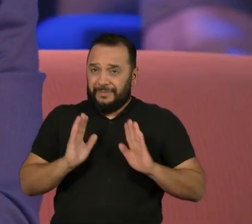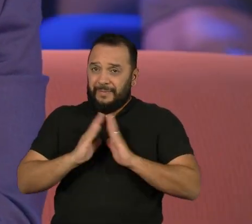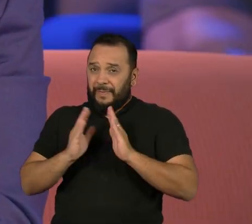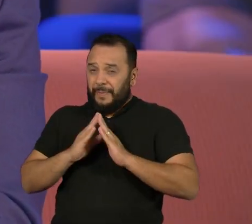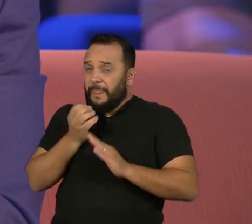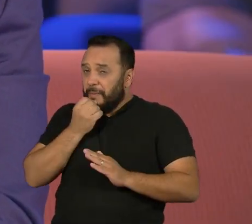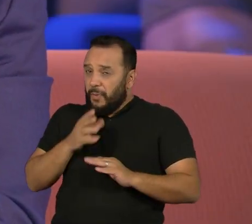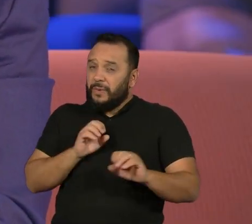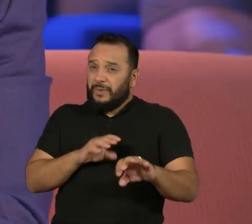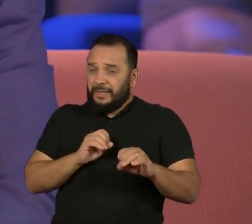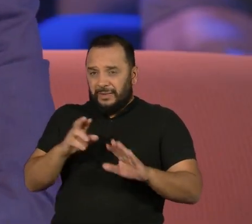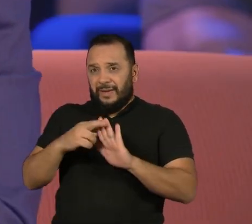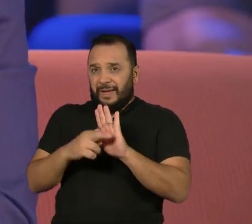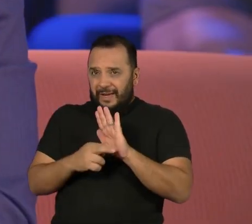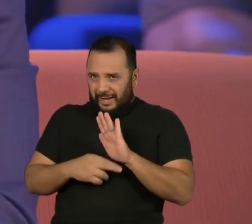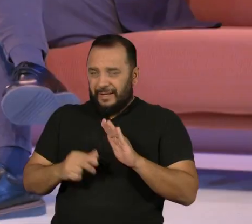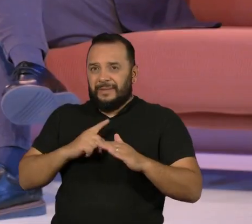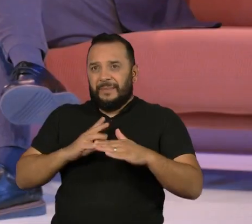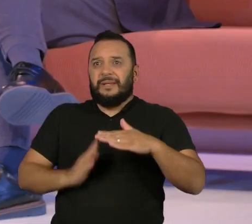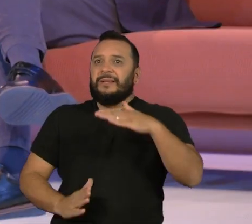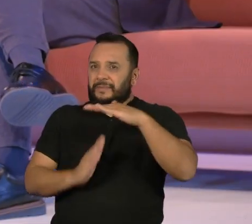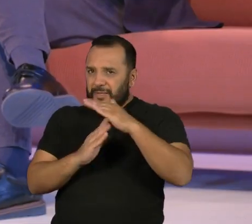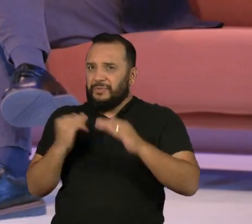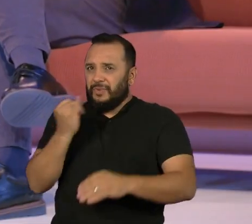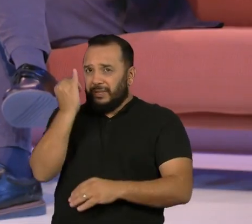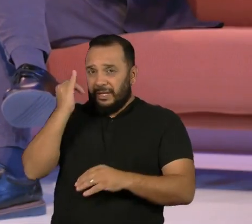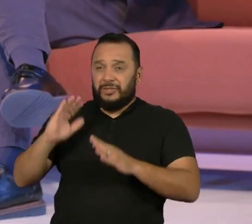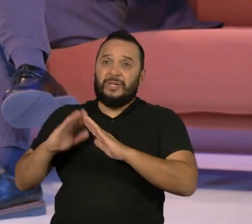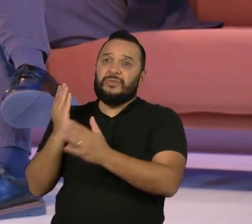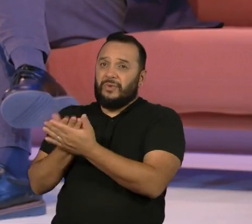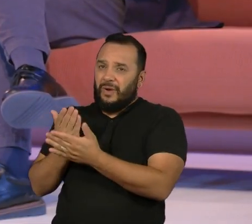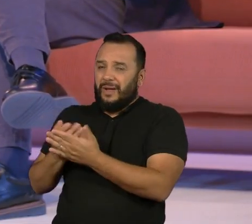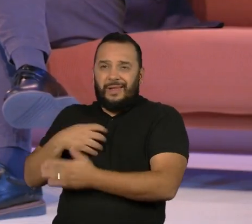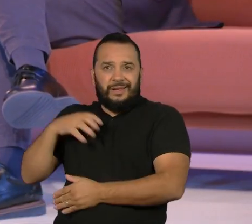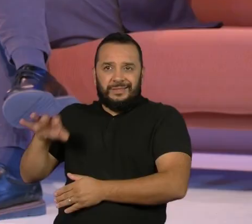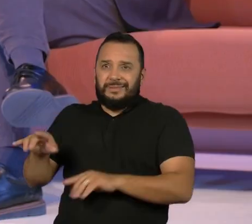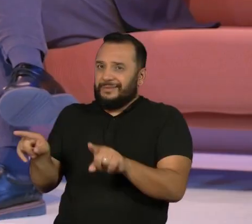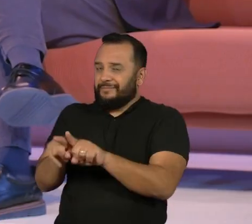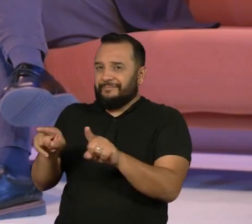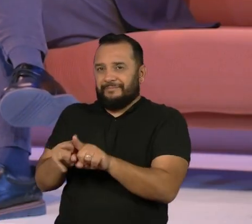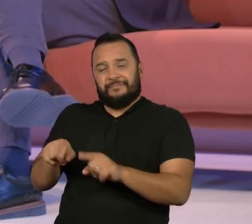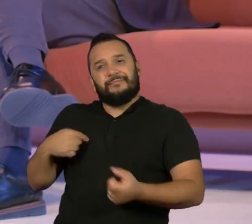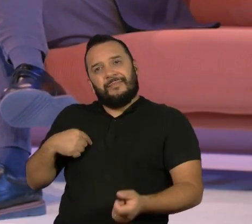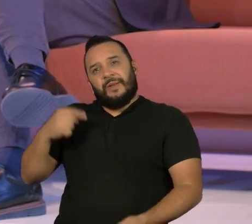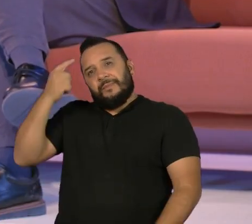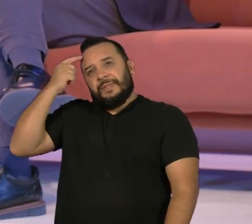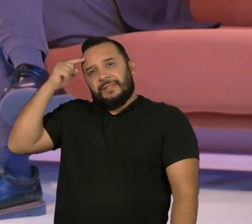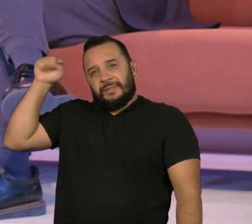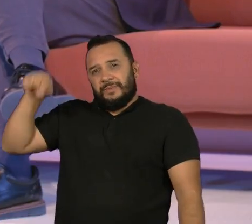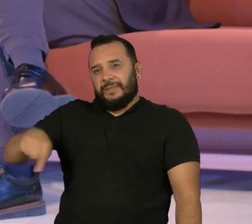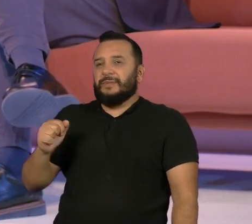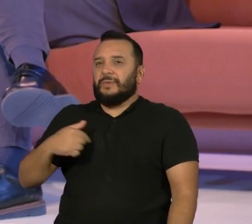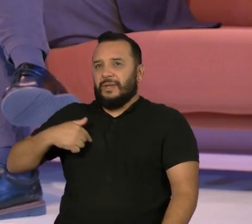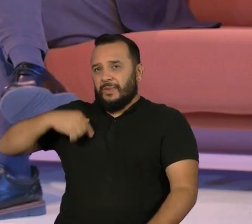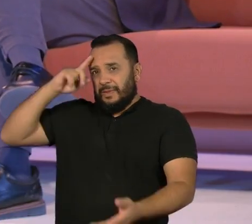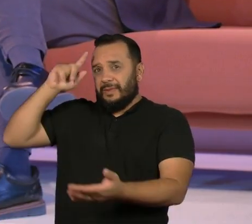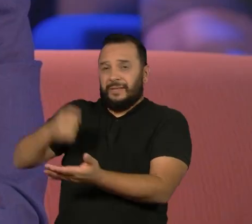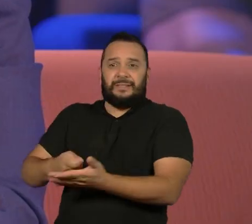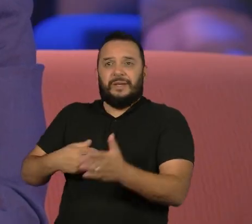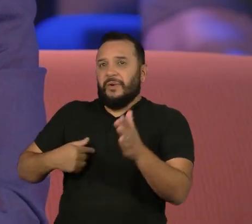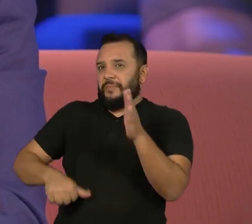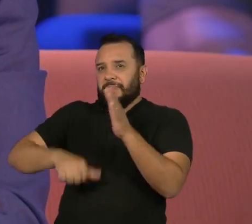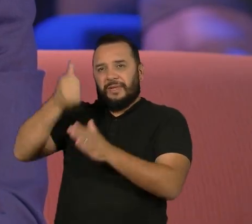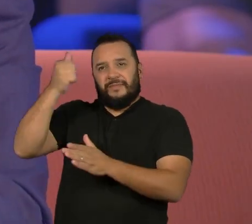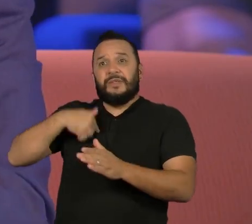boa educação, regras e limites são importantes, na escola não pode ser diferente. E foi que pensando nisso que nós tomamos a decisão pioneira